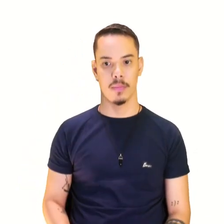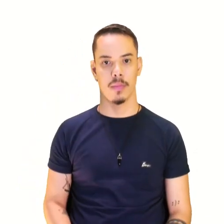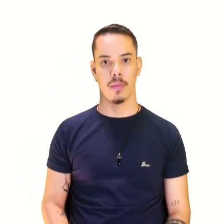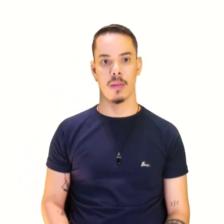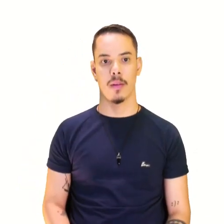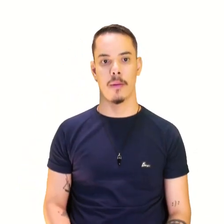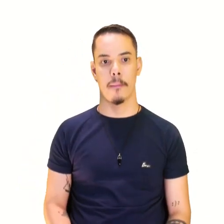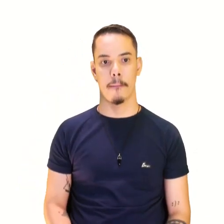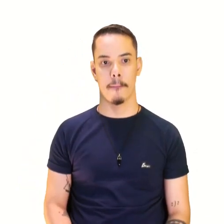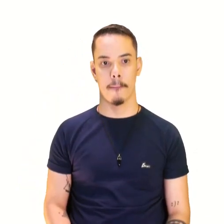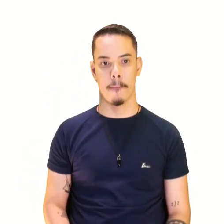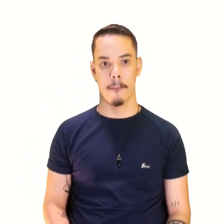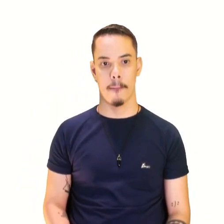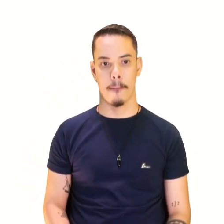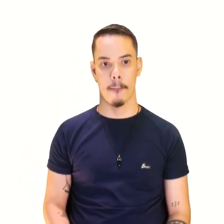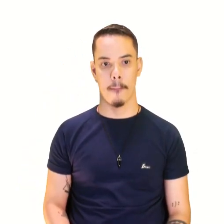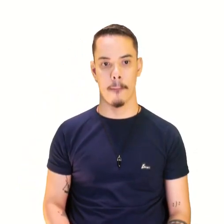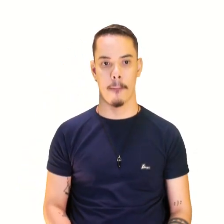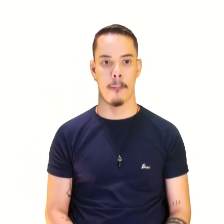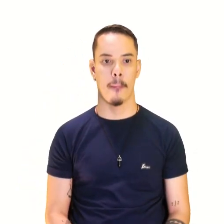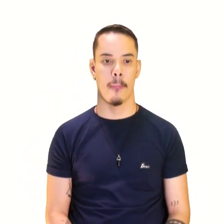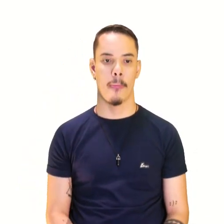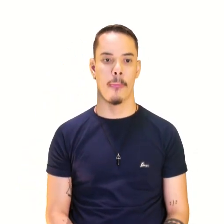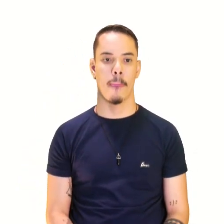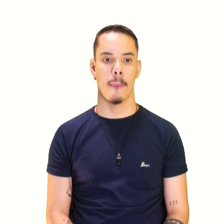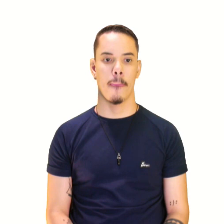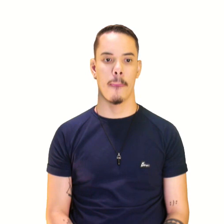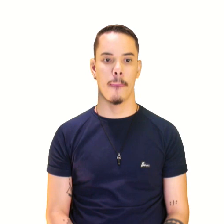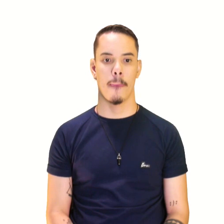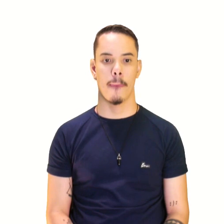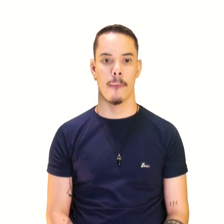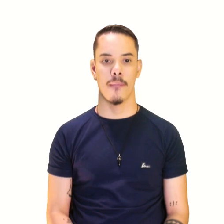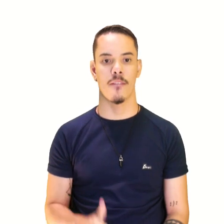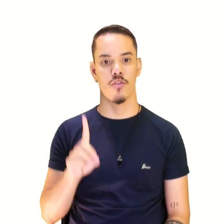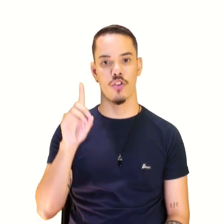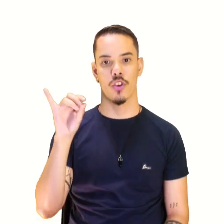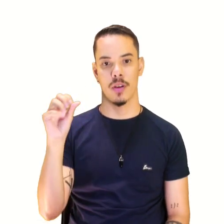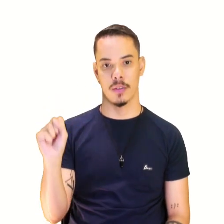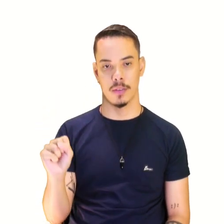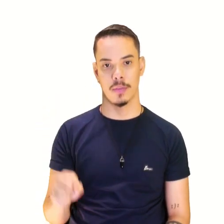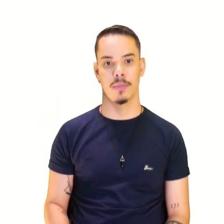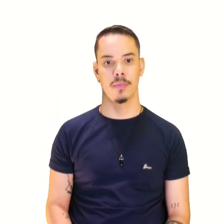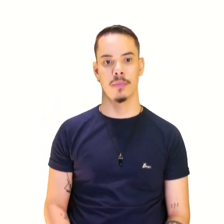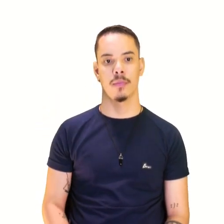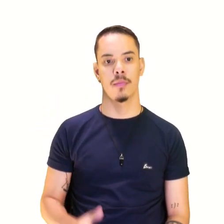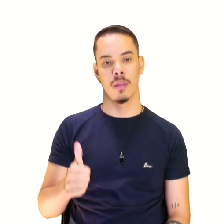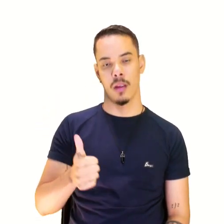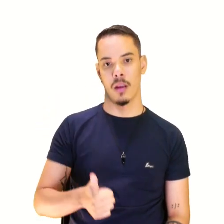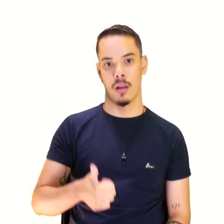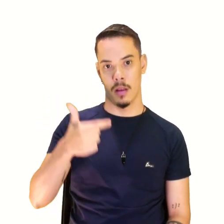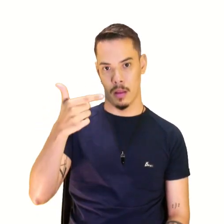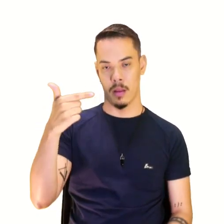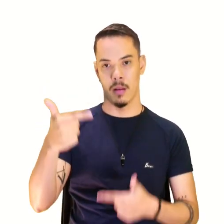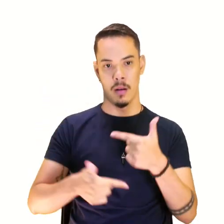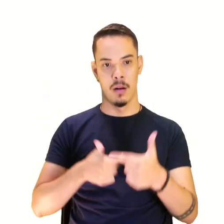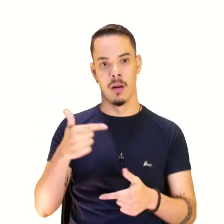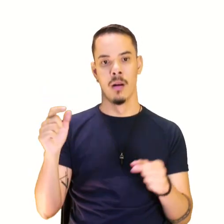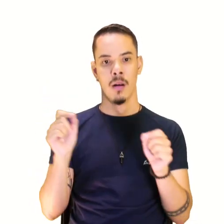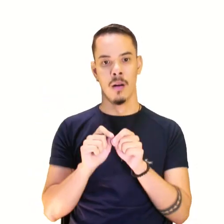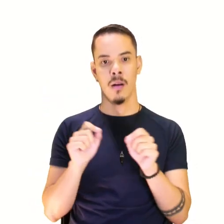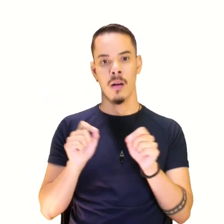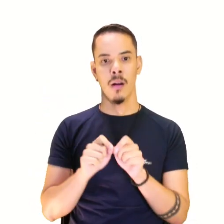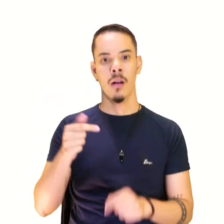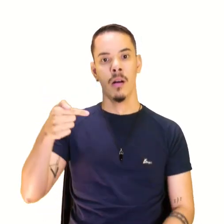ser? Trabalhadores e dias ali. Ó. Trabalhadores e dias? Isso. Em uma obra, 12 trabalhadores realizam um trabalho em